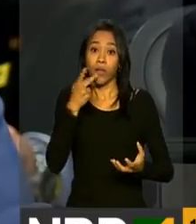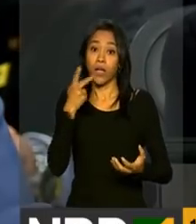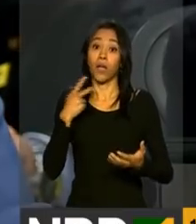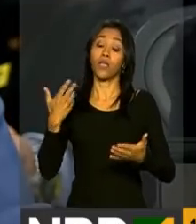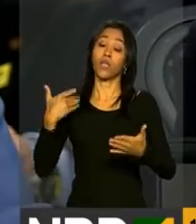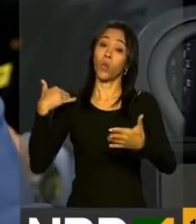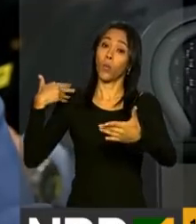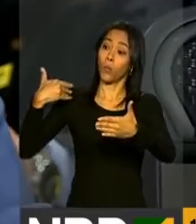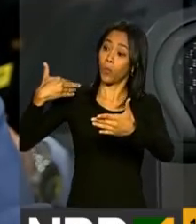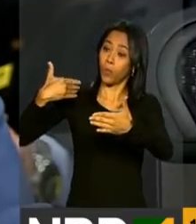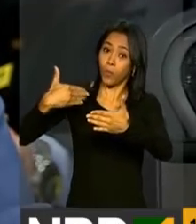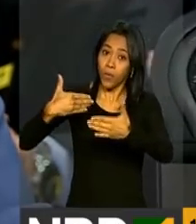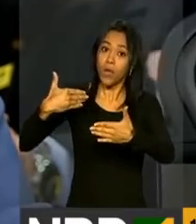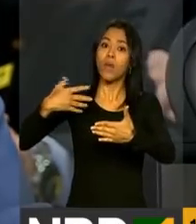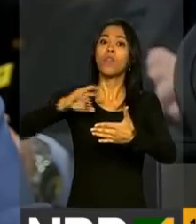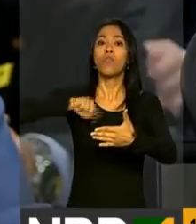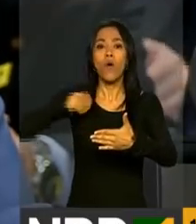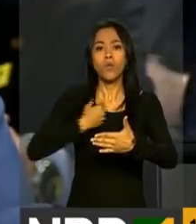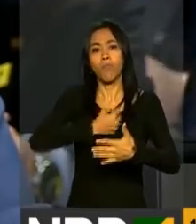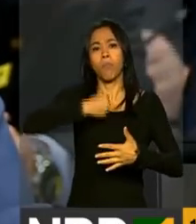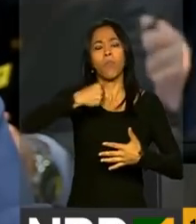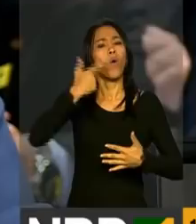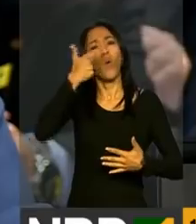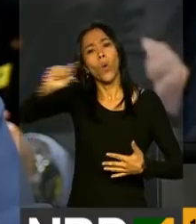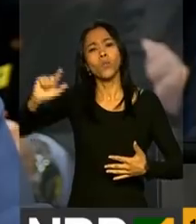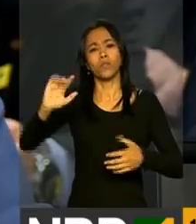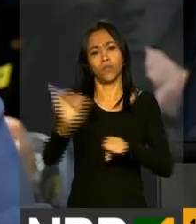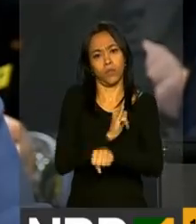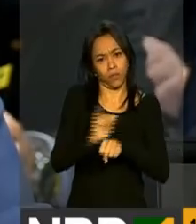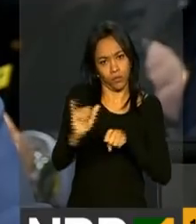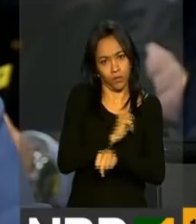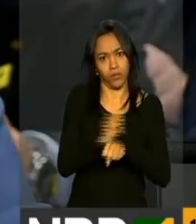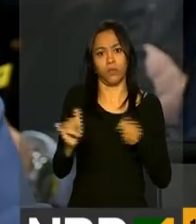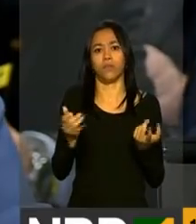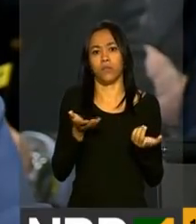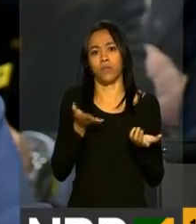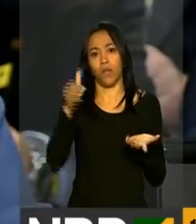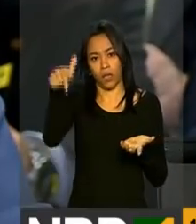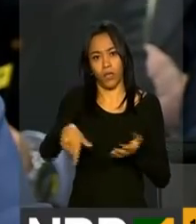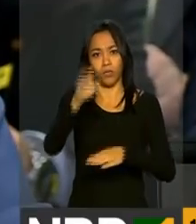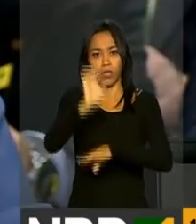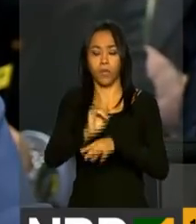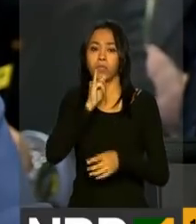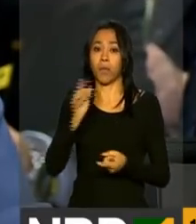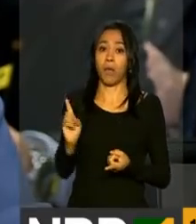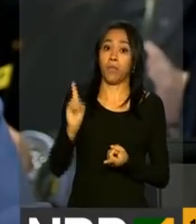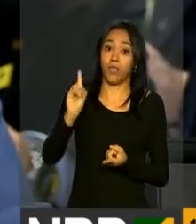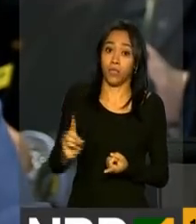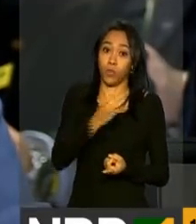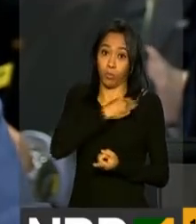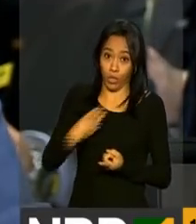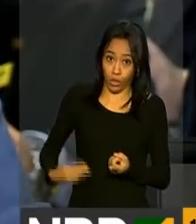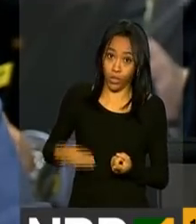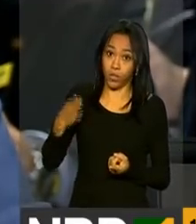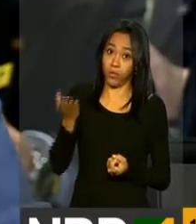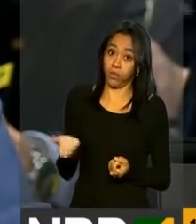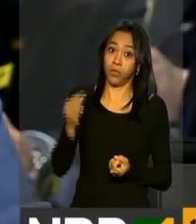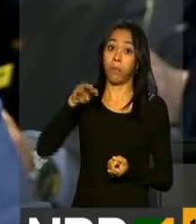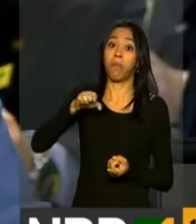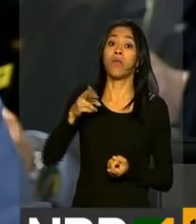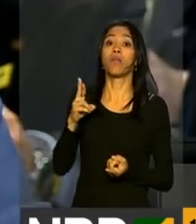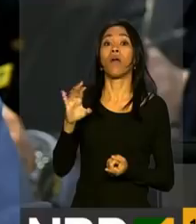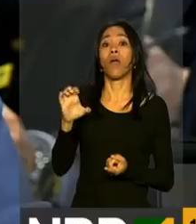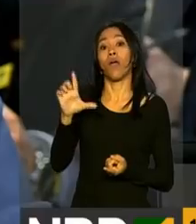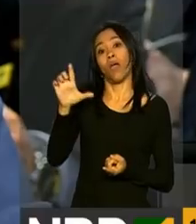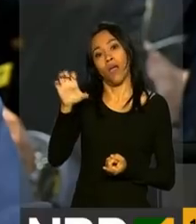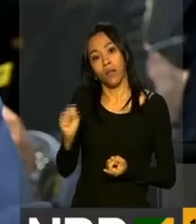tempo nós colocamos outros recursos aqui não é com a presença do ministro mulheres com a presença de todos aqueles que colaboraram